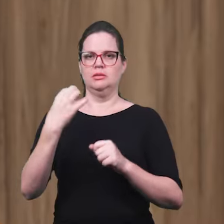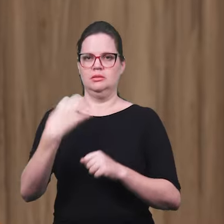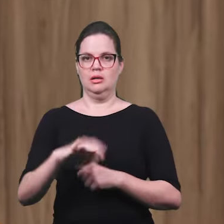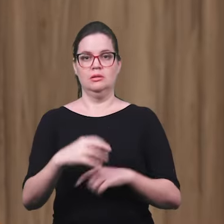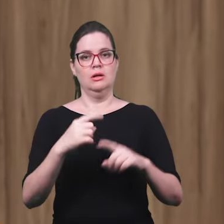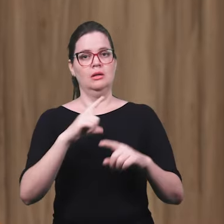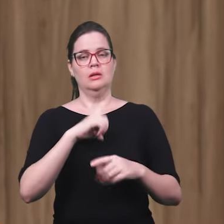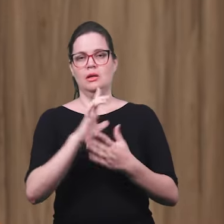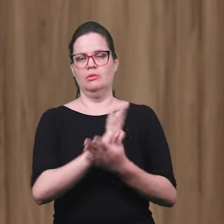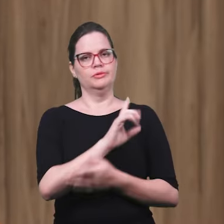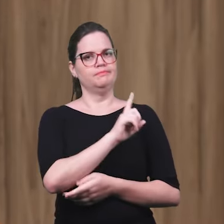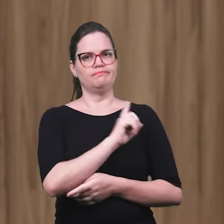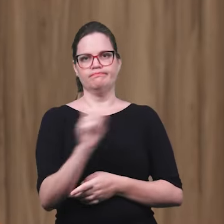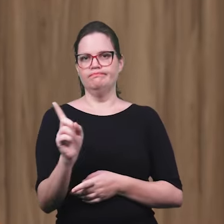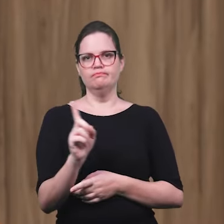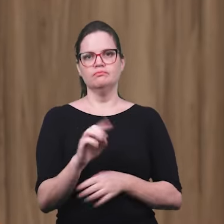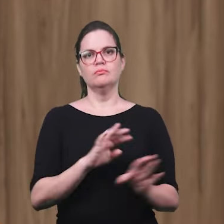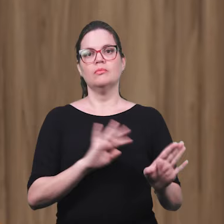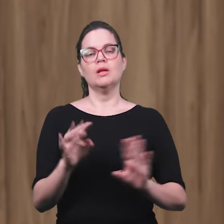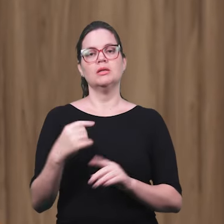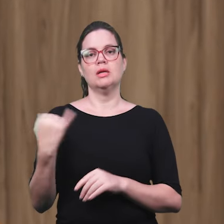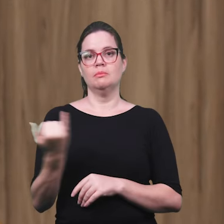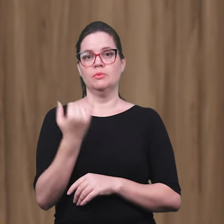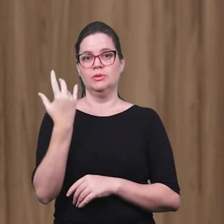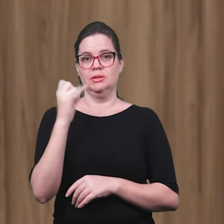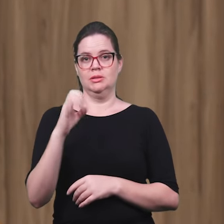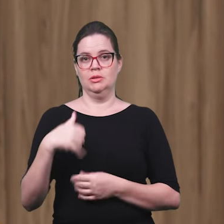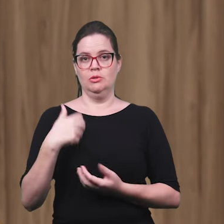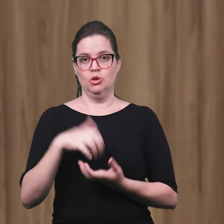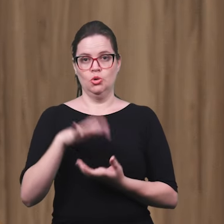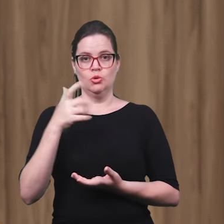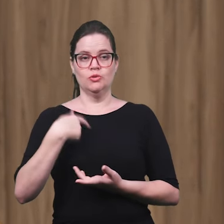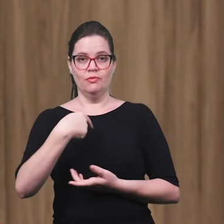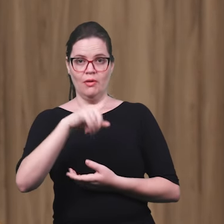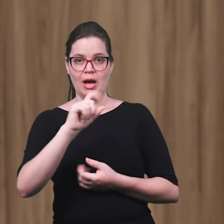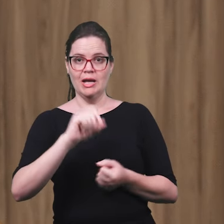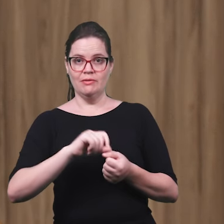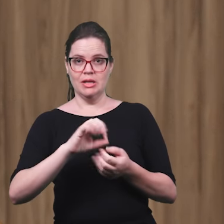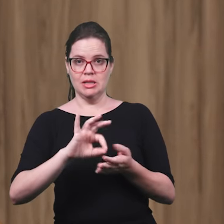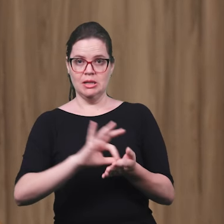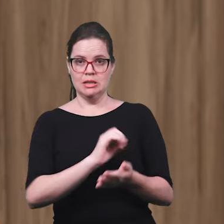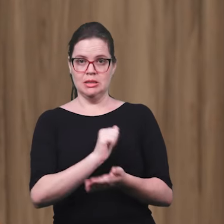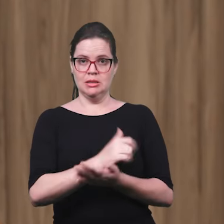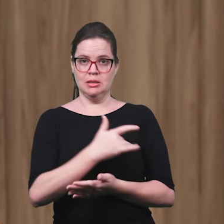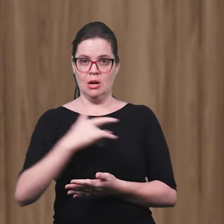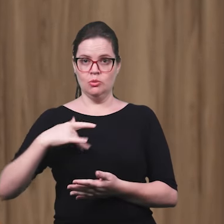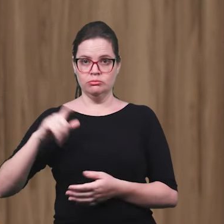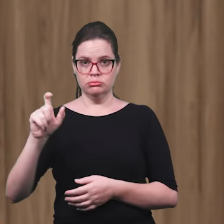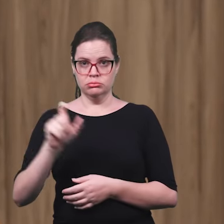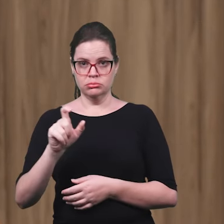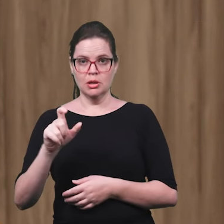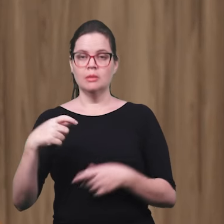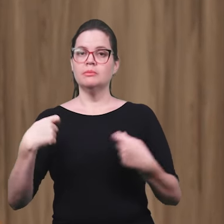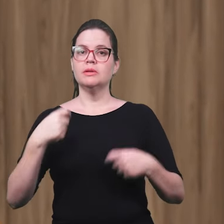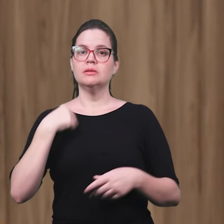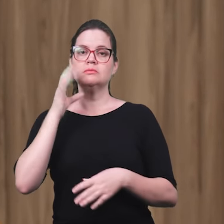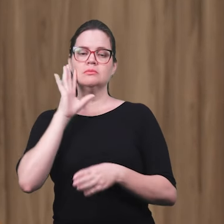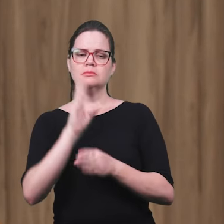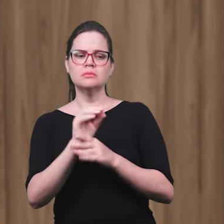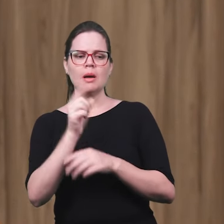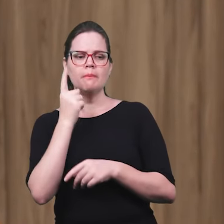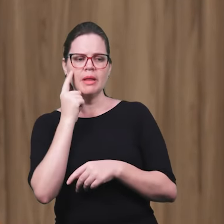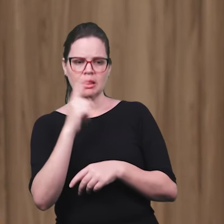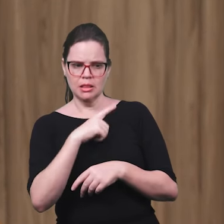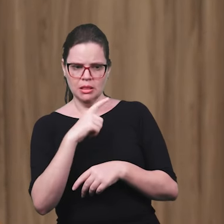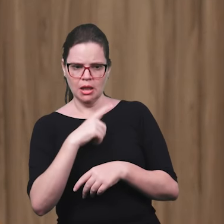cobrem. Então, isso é muito importante quando o idoso for fazer o seu plano de saúde, ele já se atentar futuramente para saber